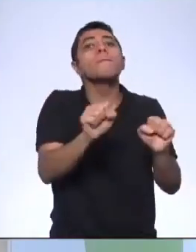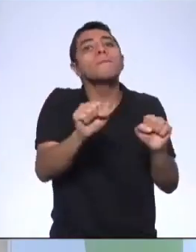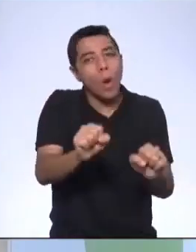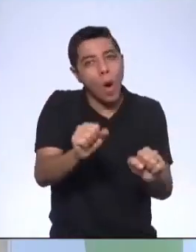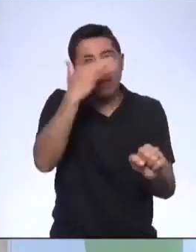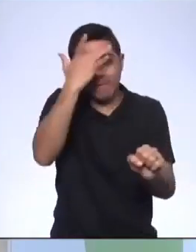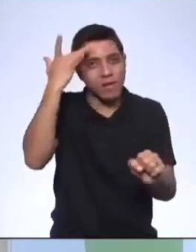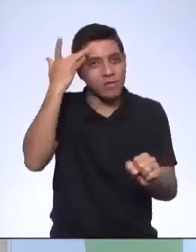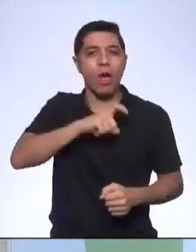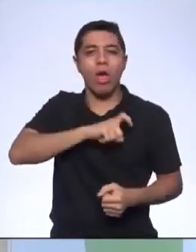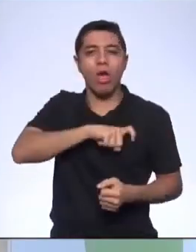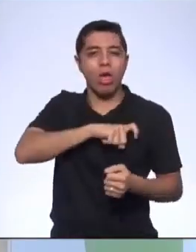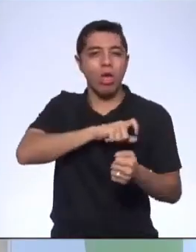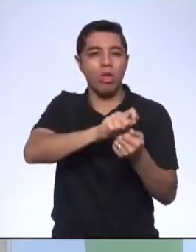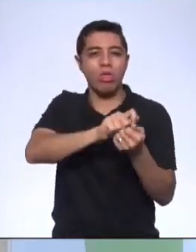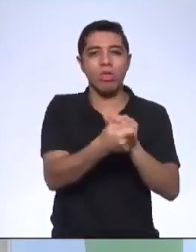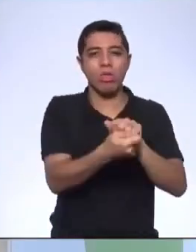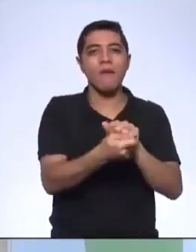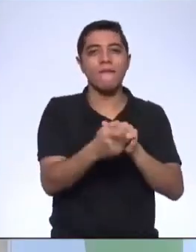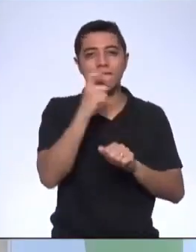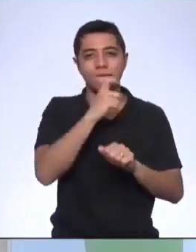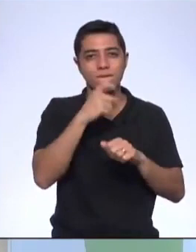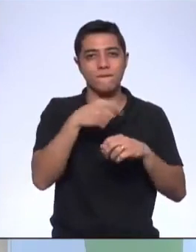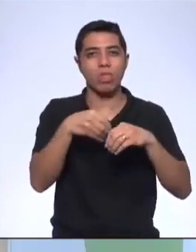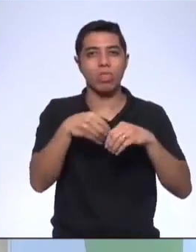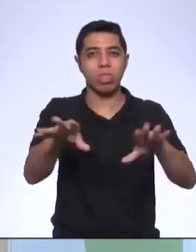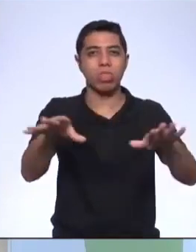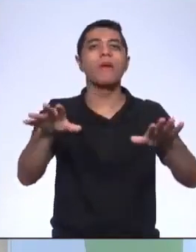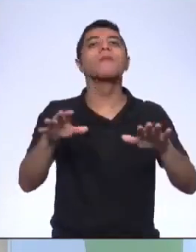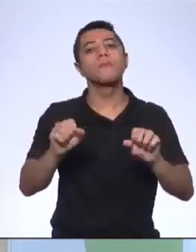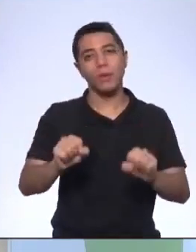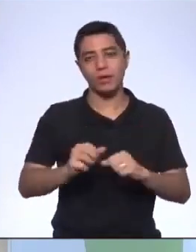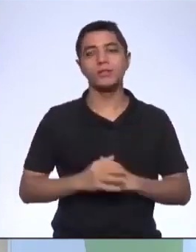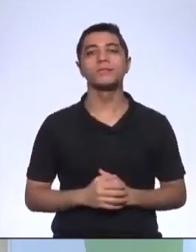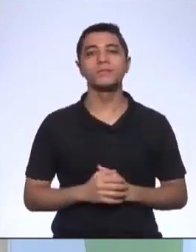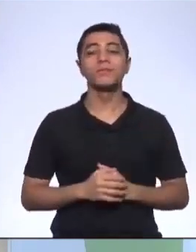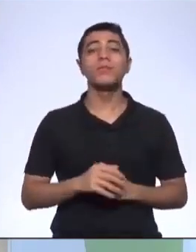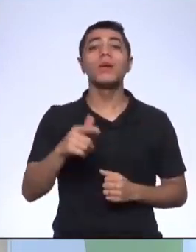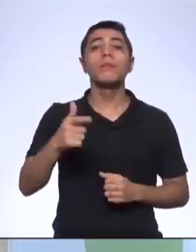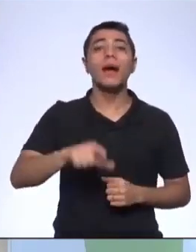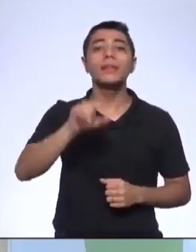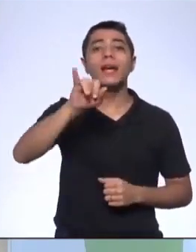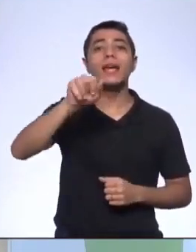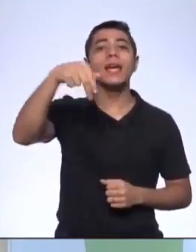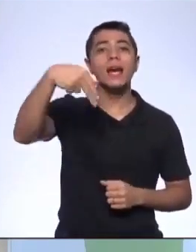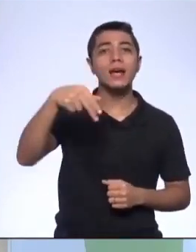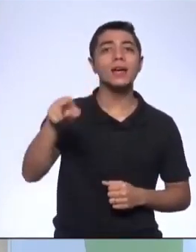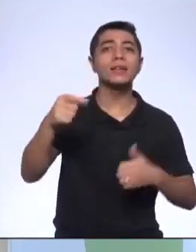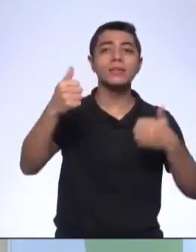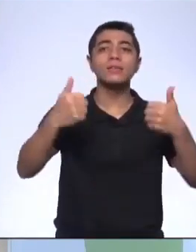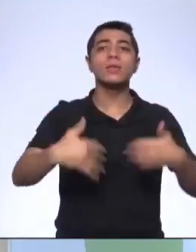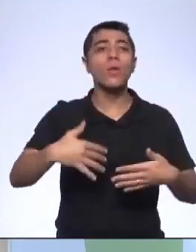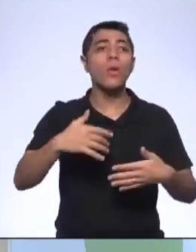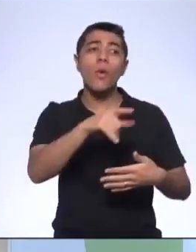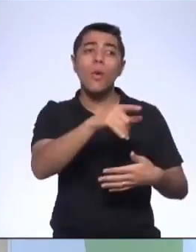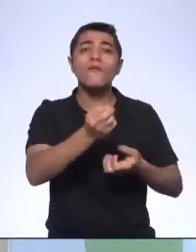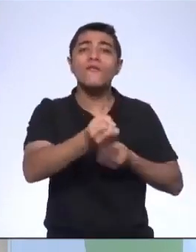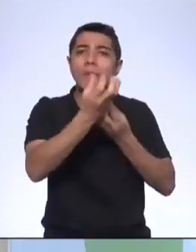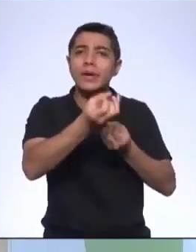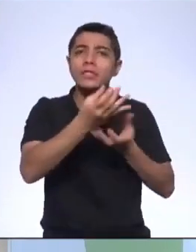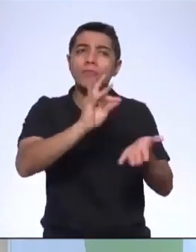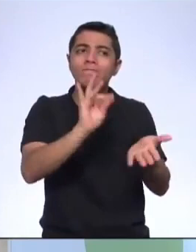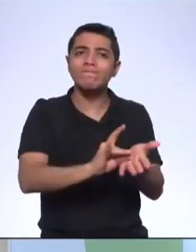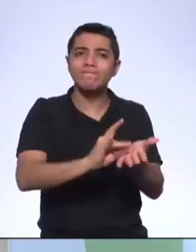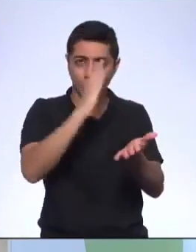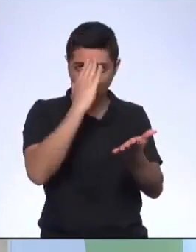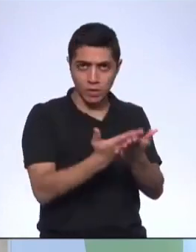Ian, ele fala assim, sim, mas só se as fontes forem confiáveis. Né? A Beatriz, nem todas, às vezes